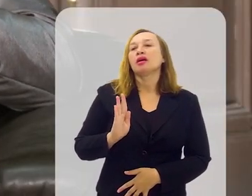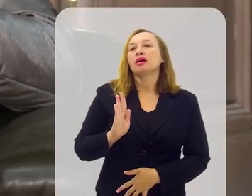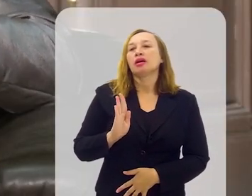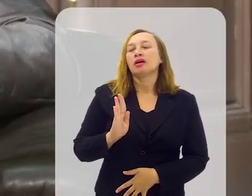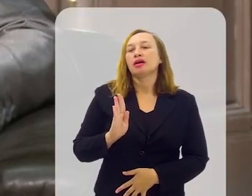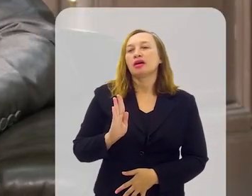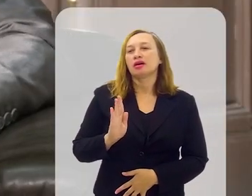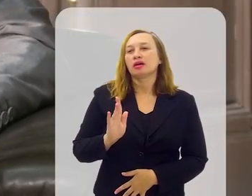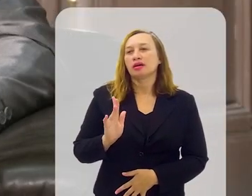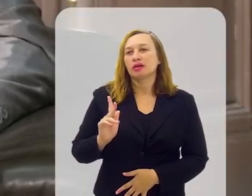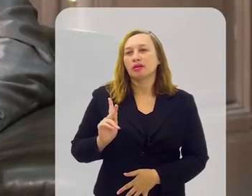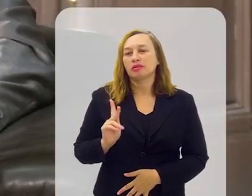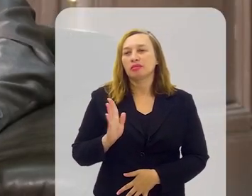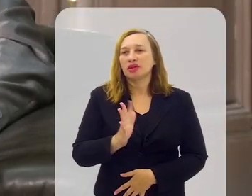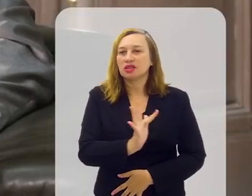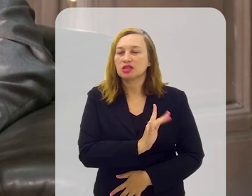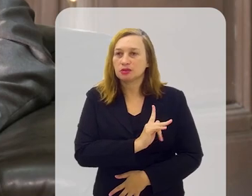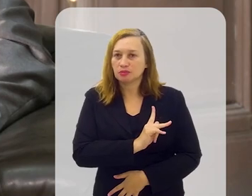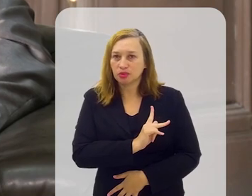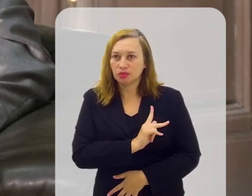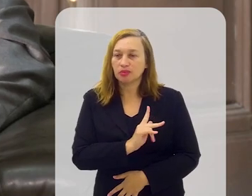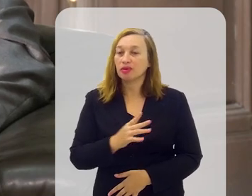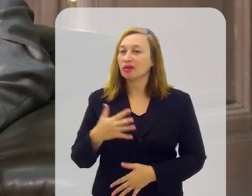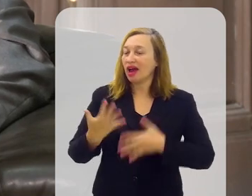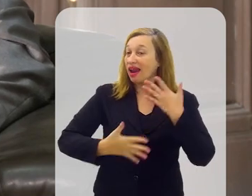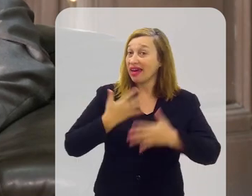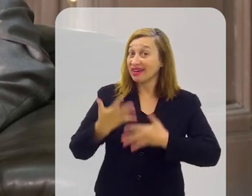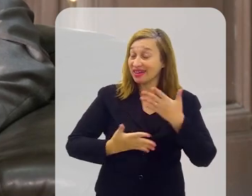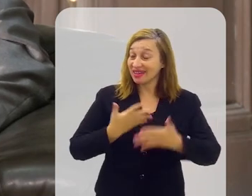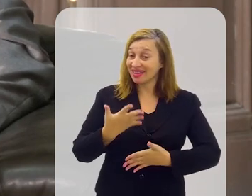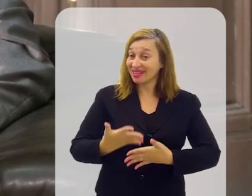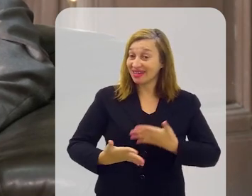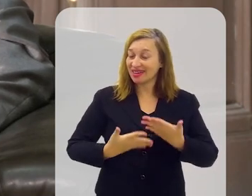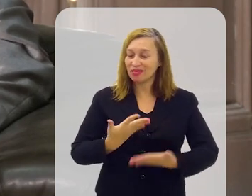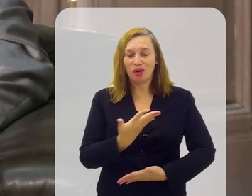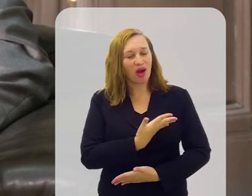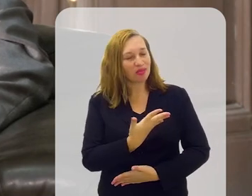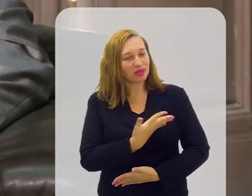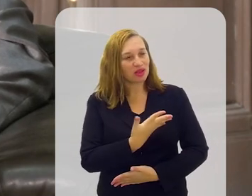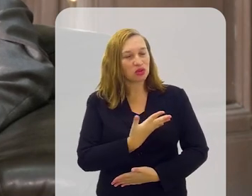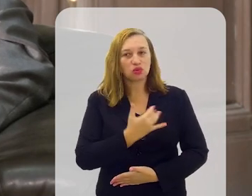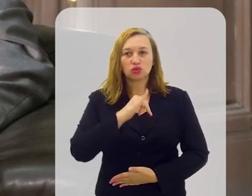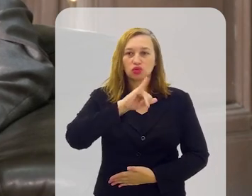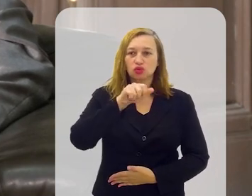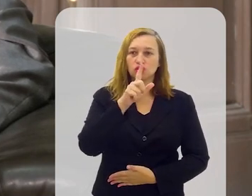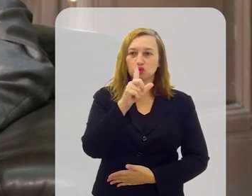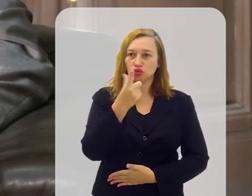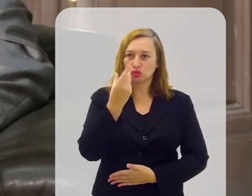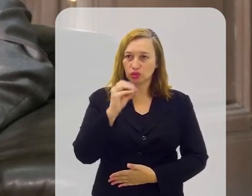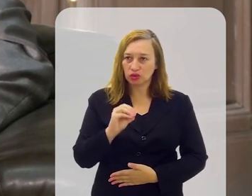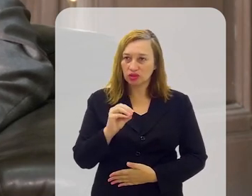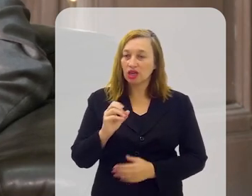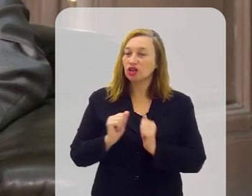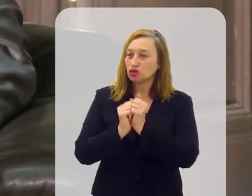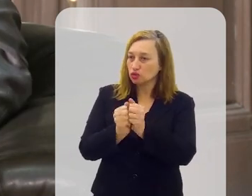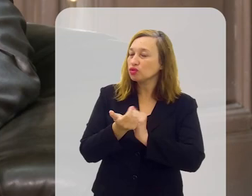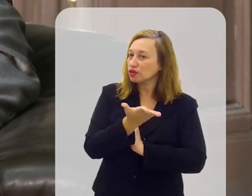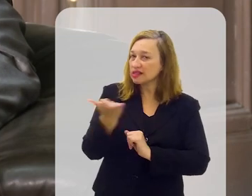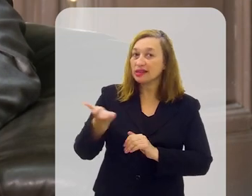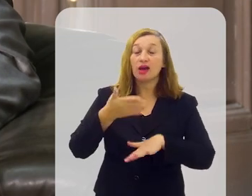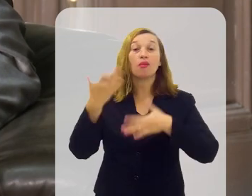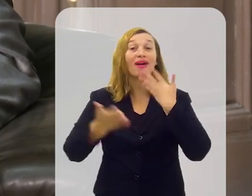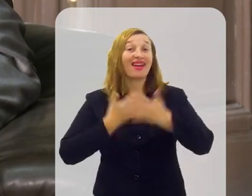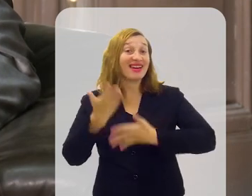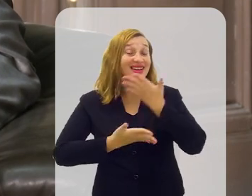prazer demais tê-lo aqui no programa. Prazer é todo meu, meu amado Júlio Costa, estar aqui com os irmãos, estar aqui com você.